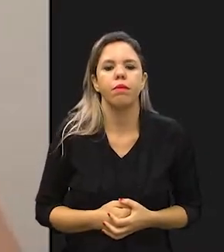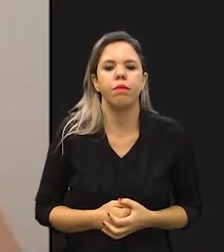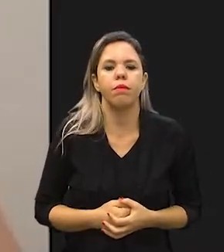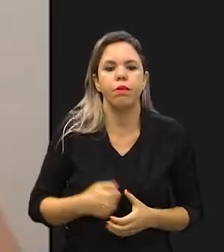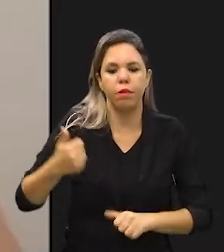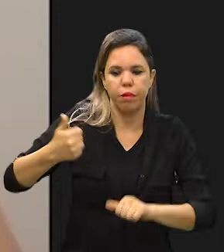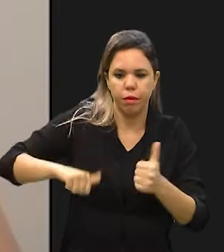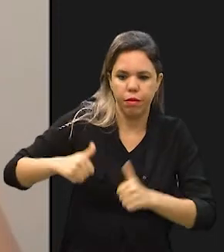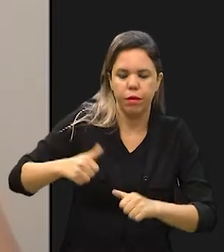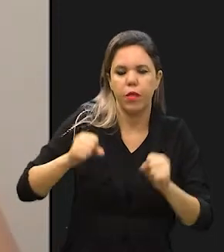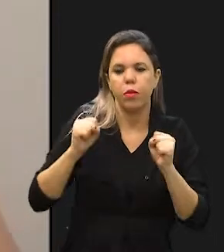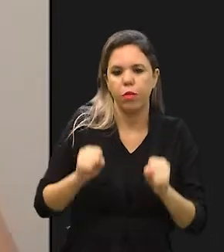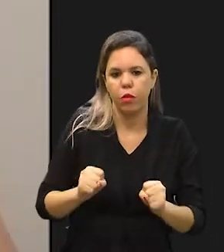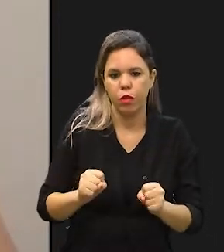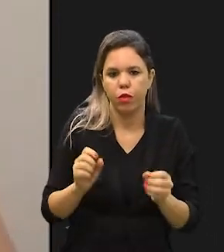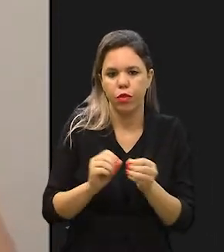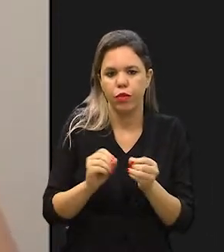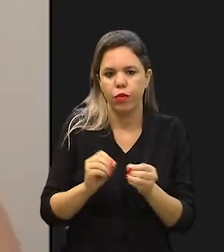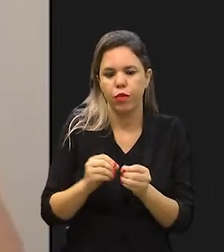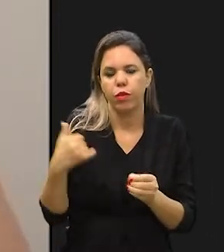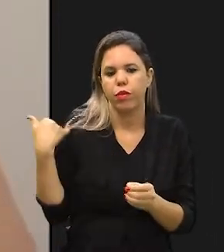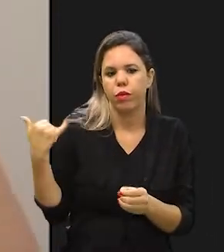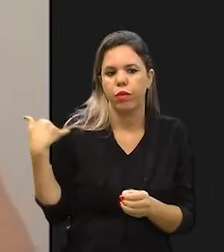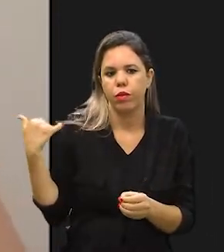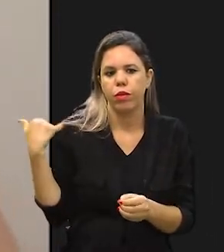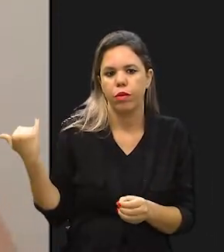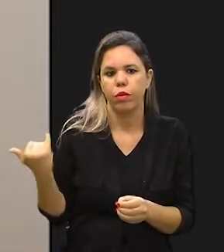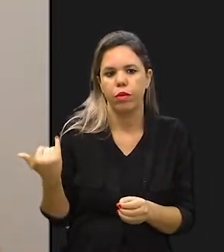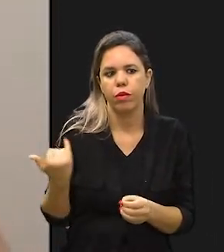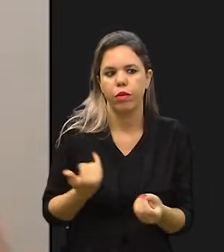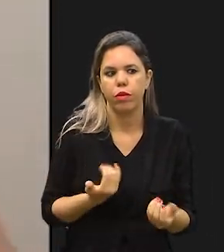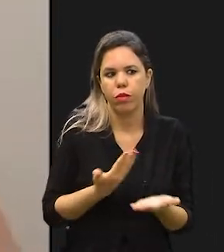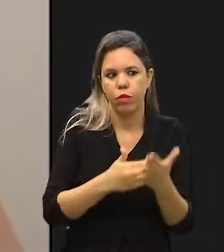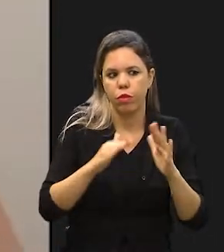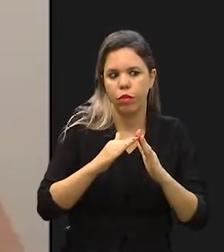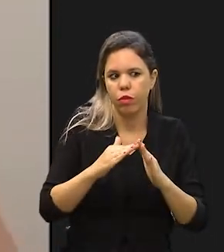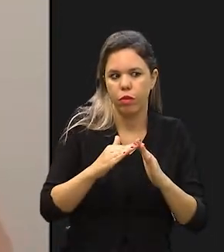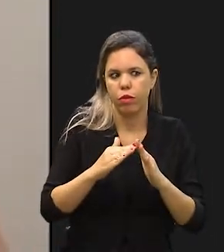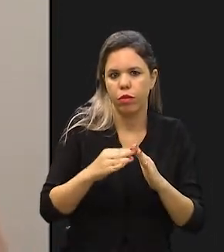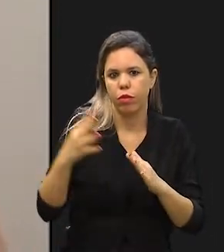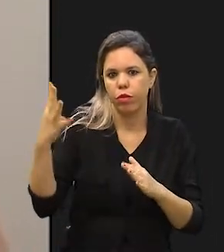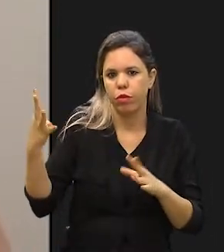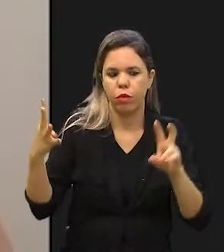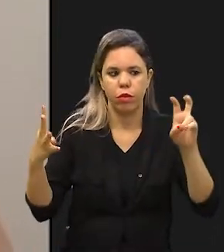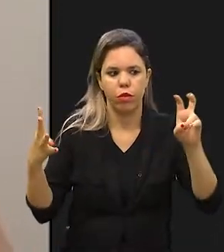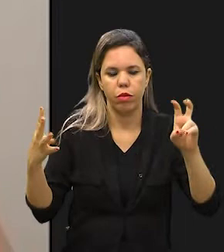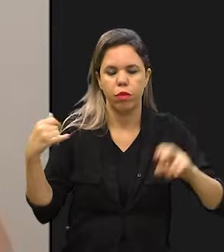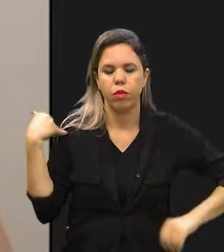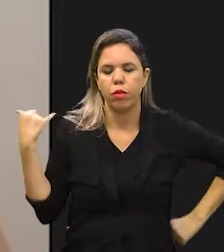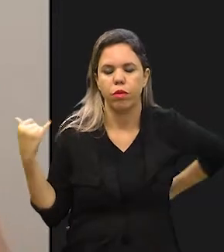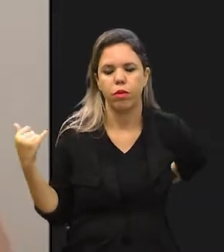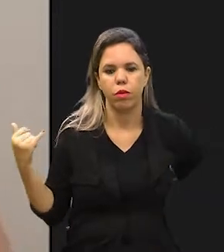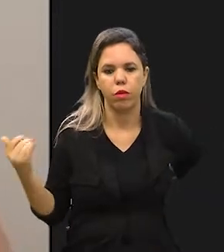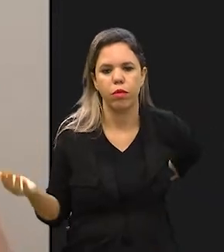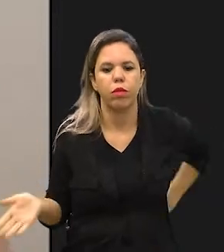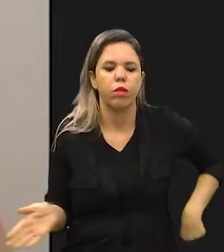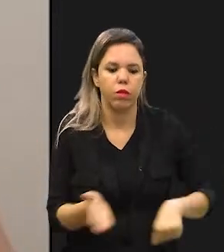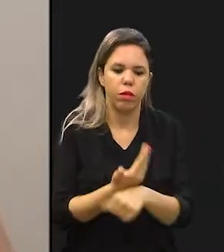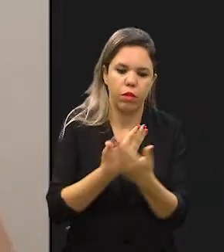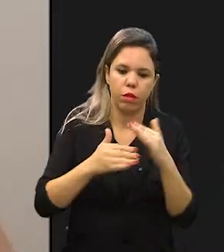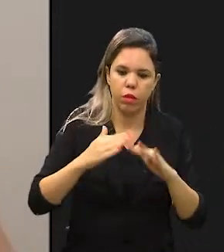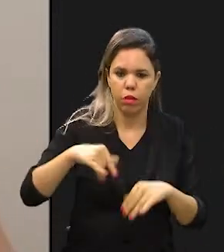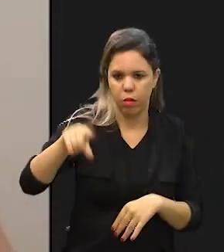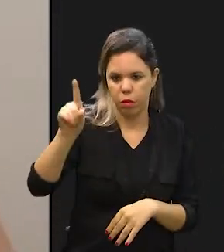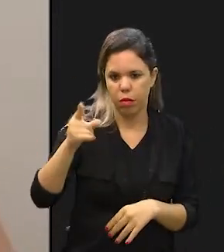o diagnóstico ele pode já ser feito numa idade que a gente chama de pré-escolar, ali por volta dos 4, 5 anos, antes da criança ir